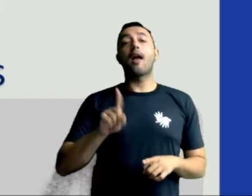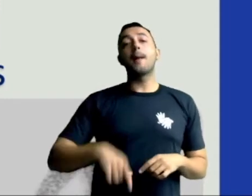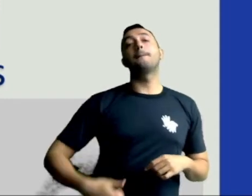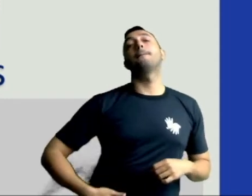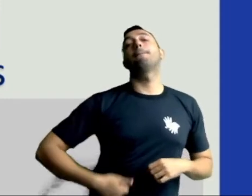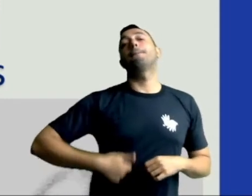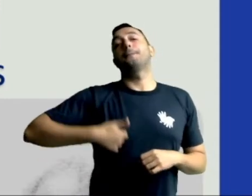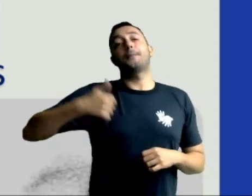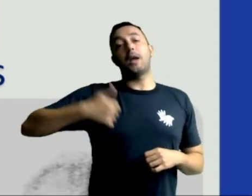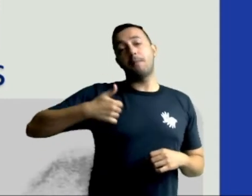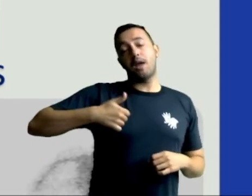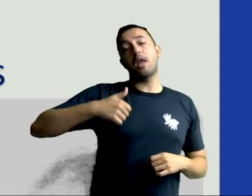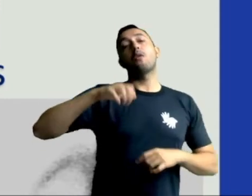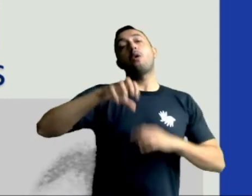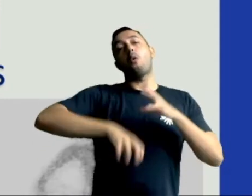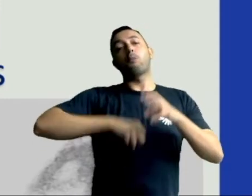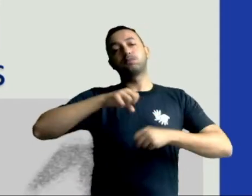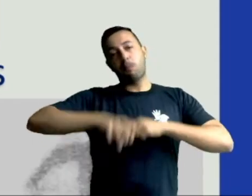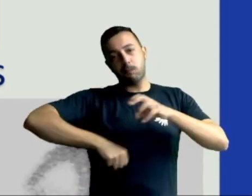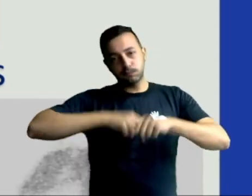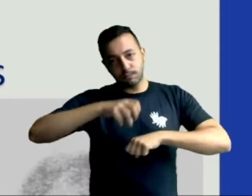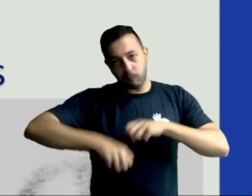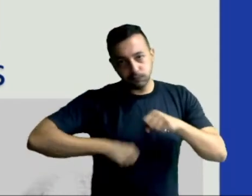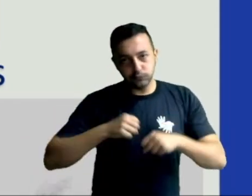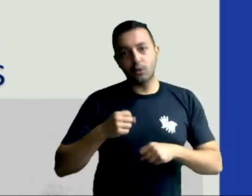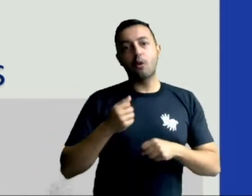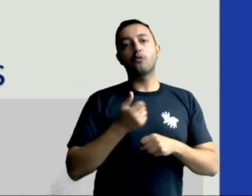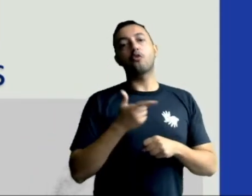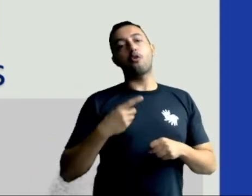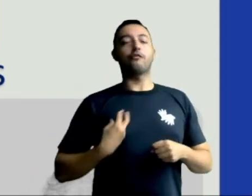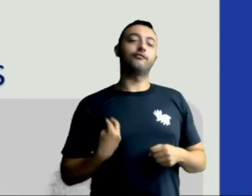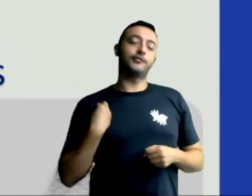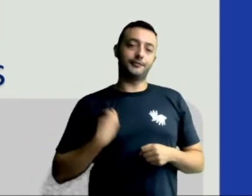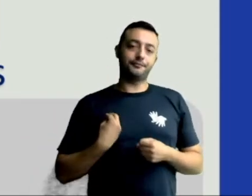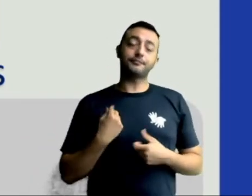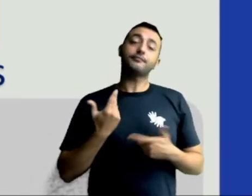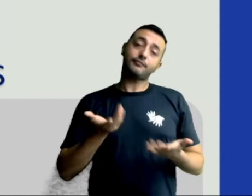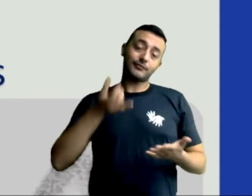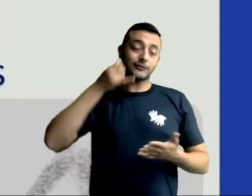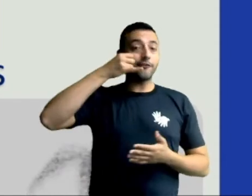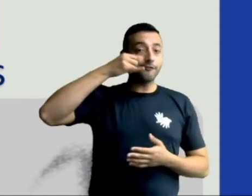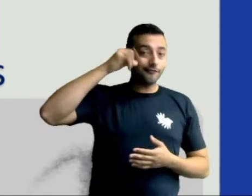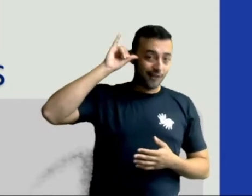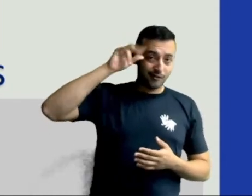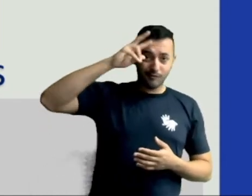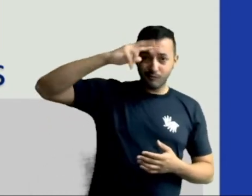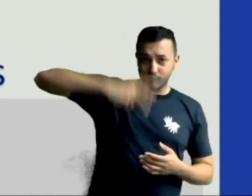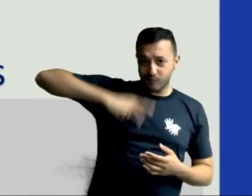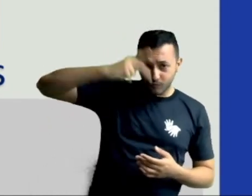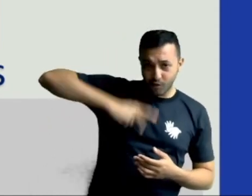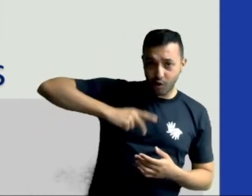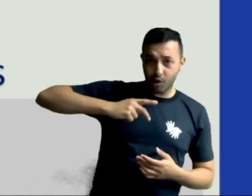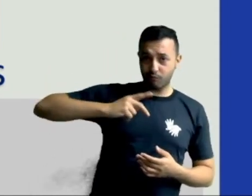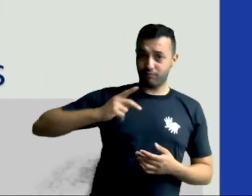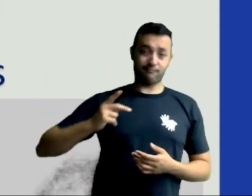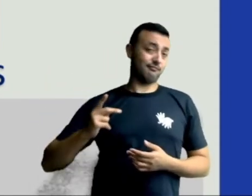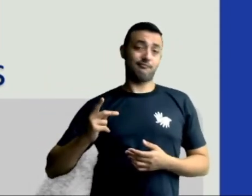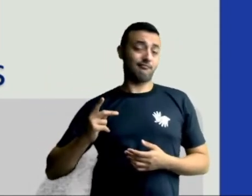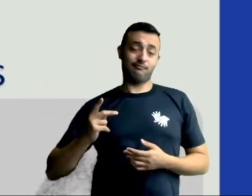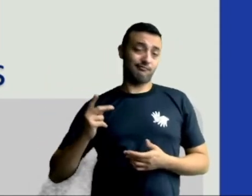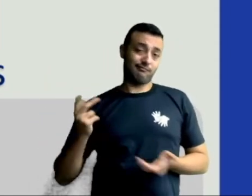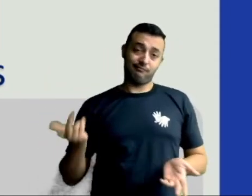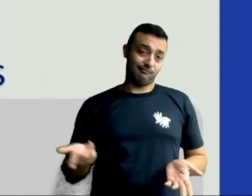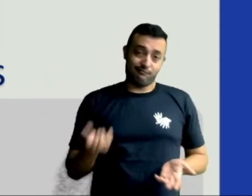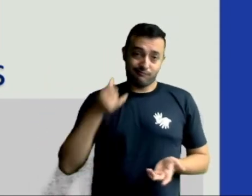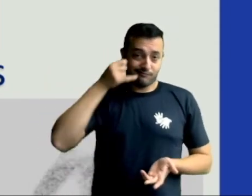primeiro consumidor que vai se alimentar ali de outro ser vivo. A vaca não produz o seu próprio alimento. Ela sozinha